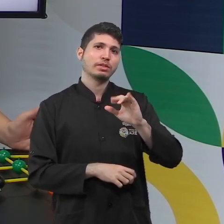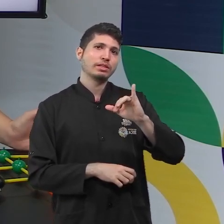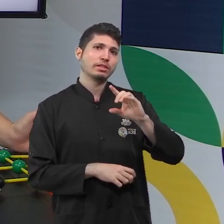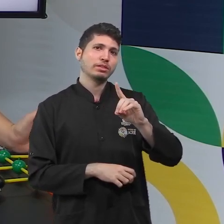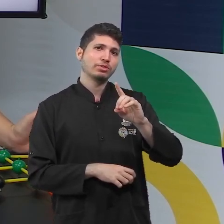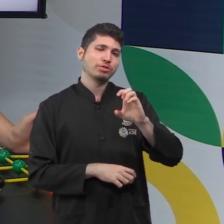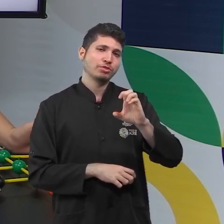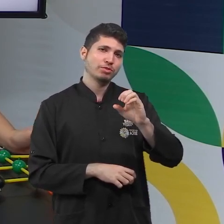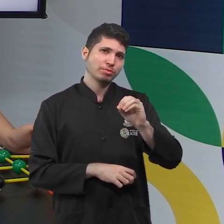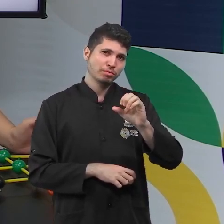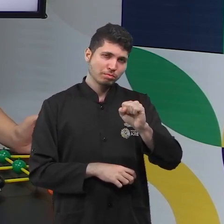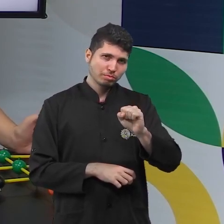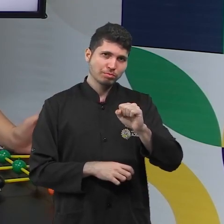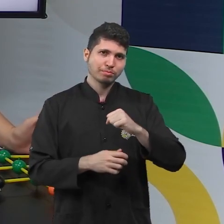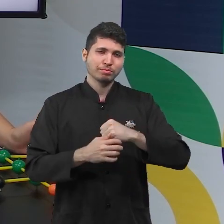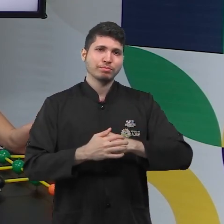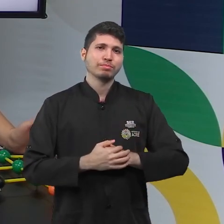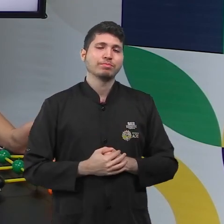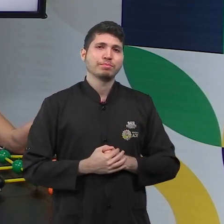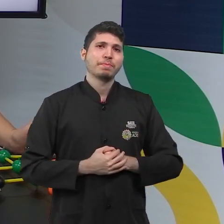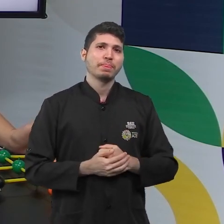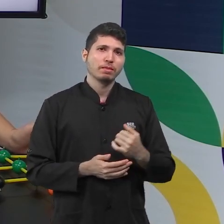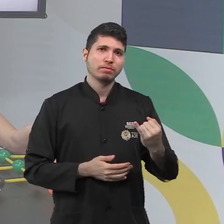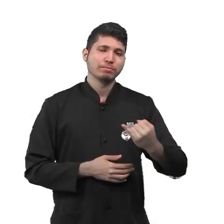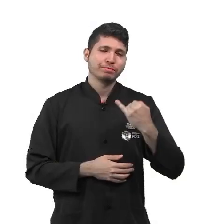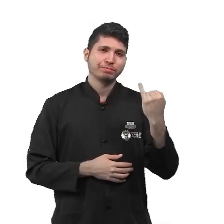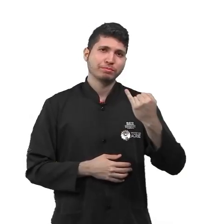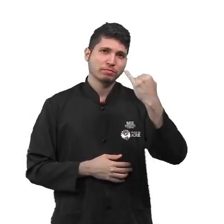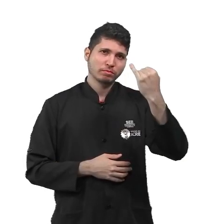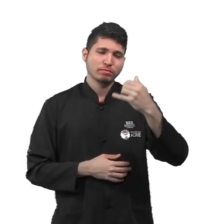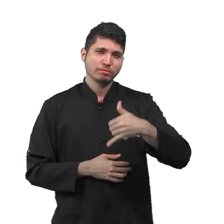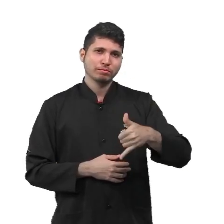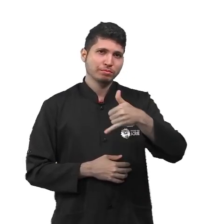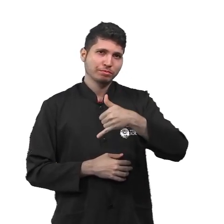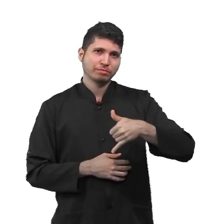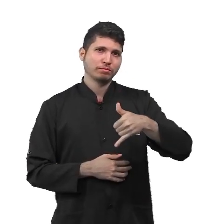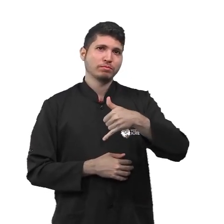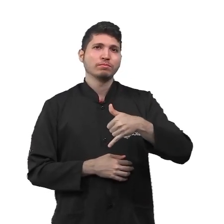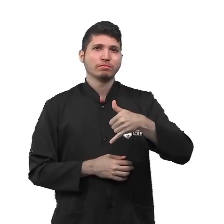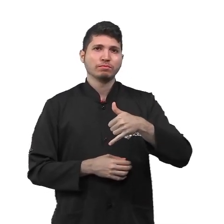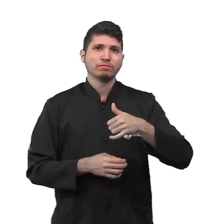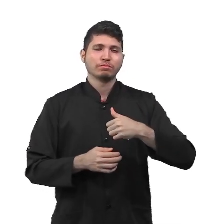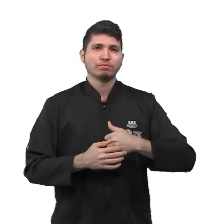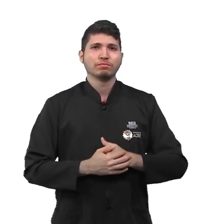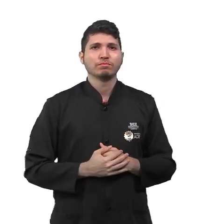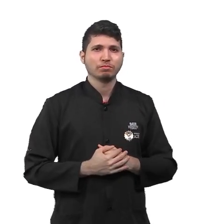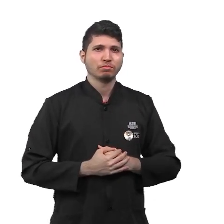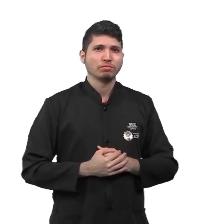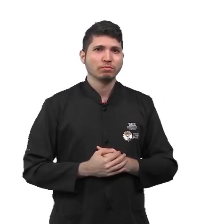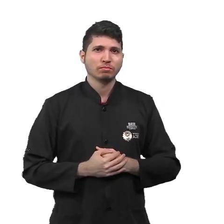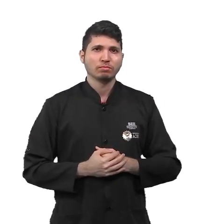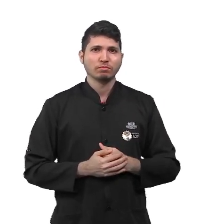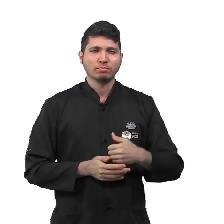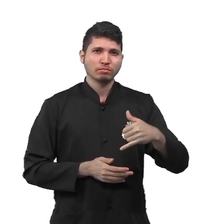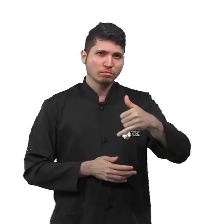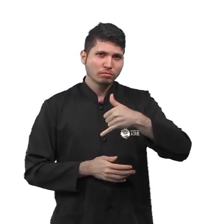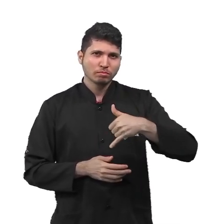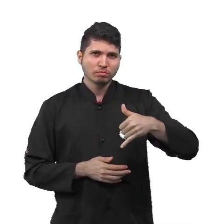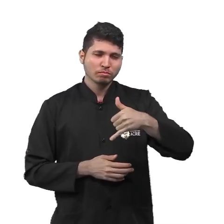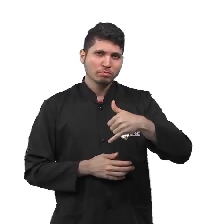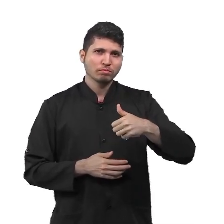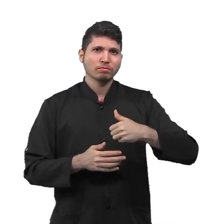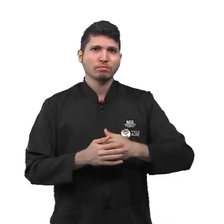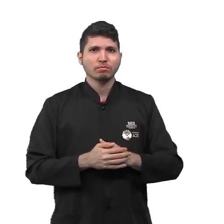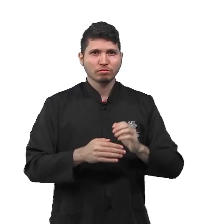da função, né, da importância ali dos lipídios. Então, os lipídios, eles servem ali como